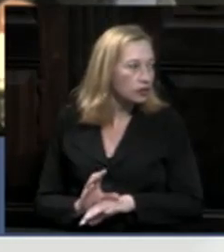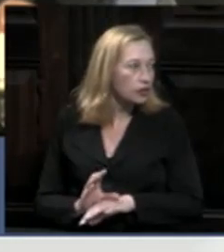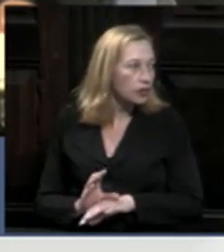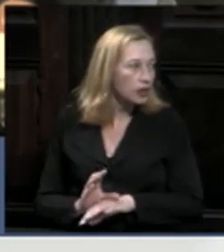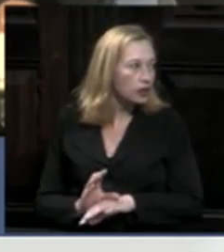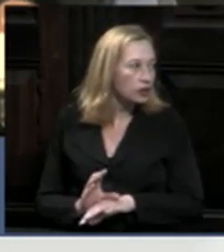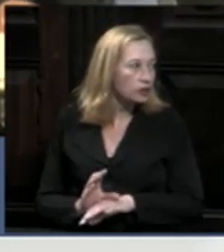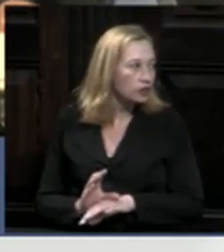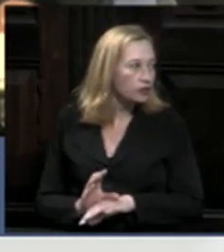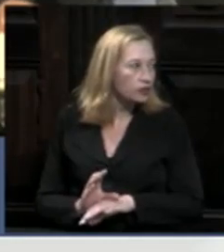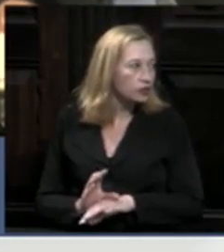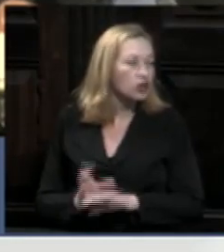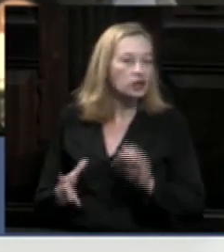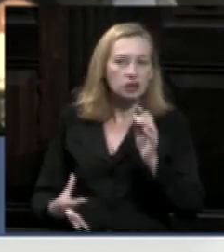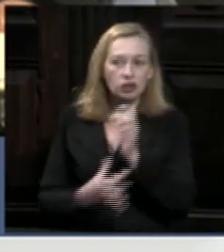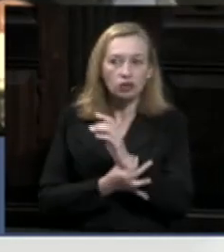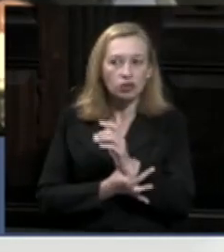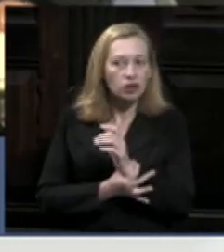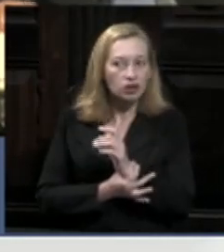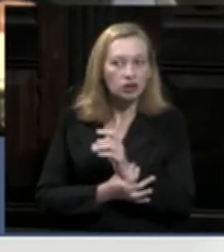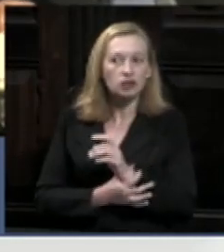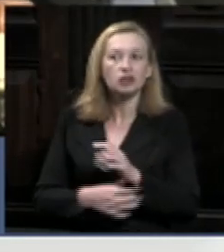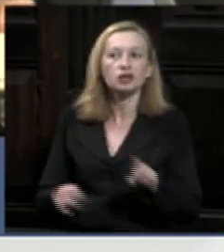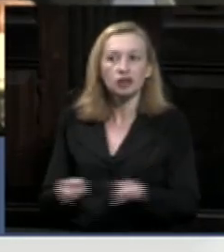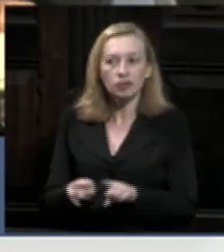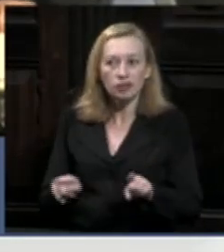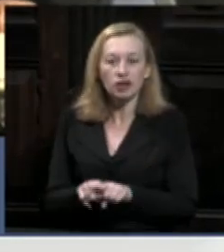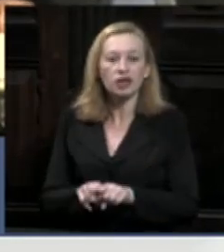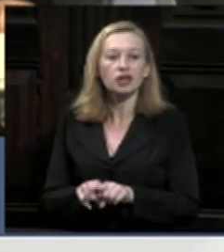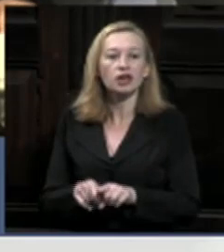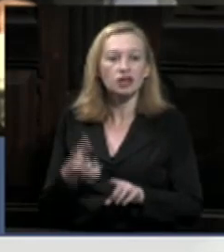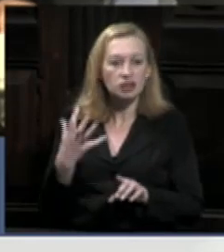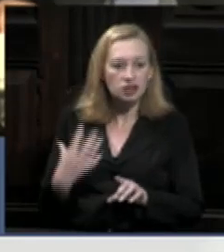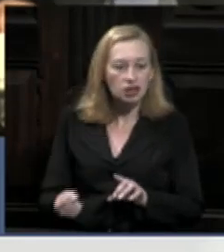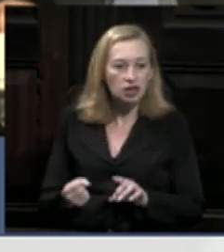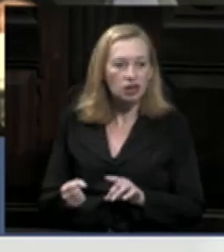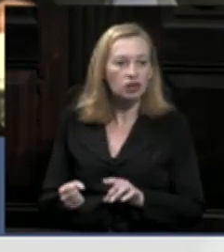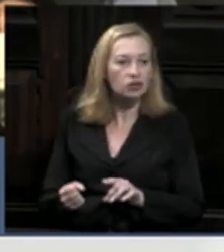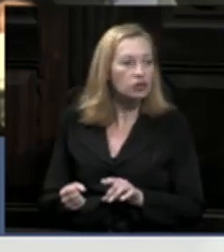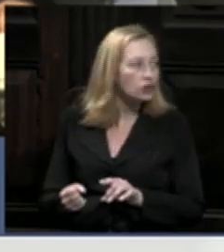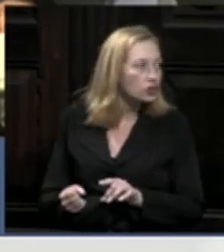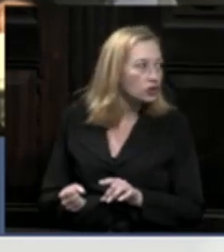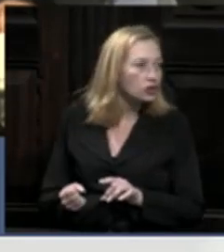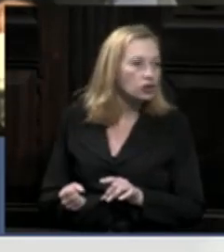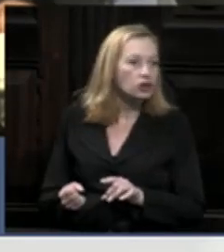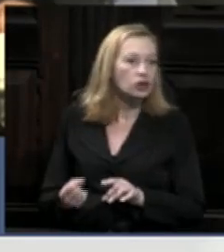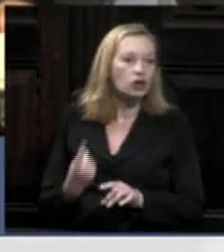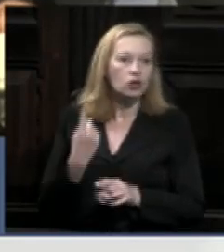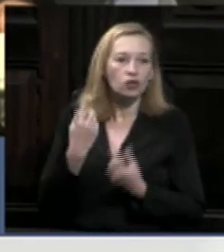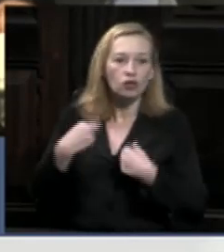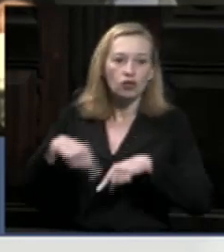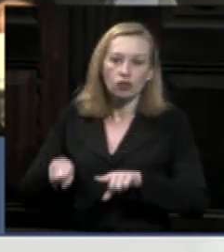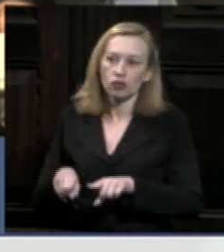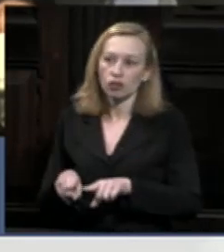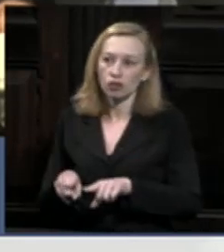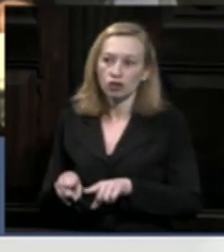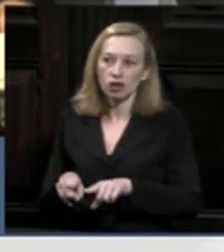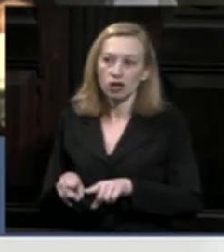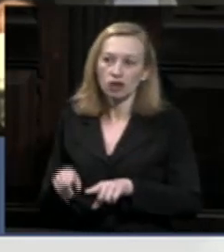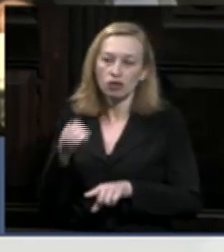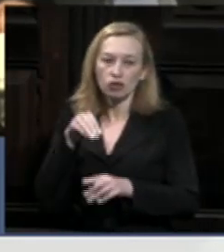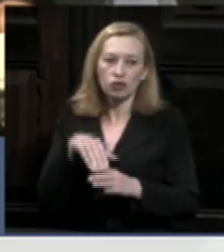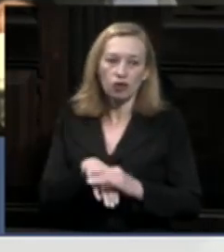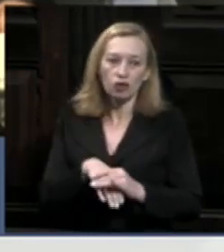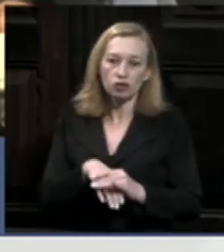favorável de segurança pública saúde pública lavrada defesa civil favorável com voto em separado contra o deputado flávio bolsonaro relator original